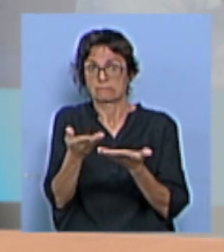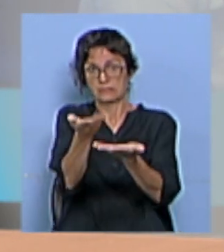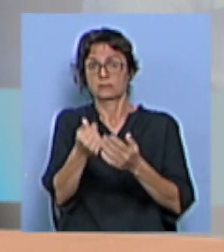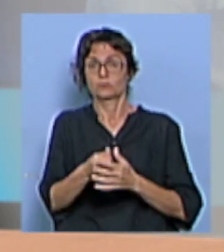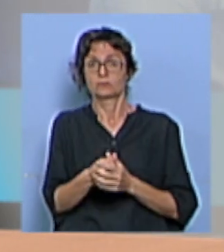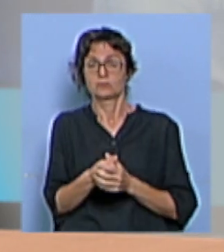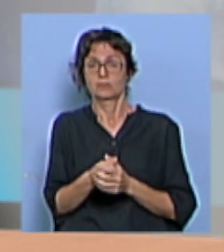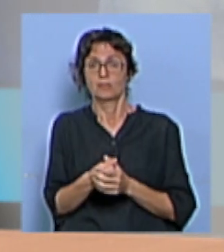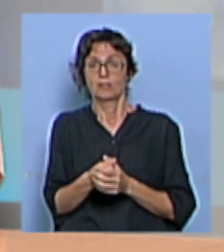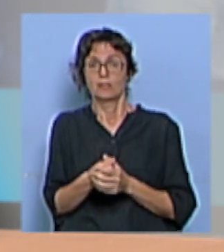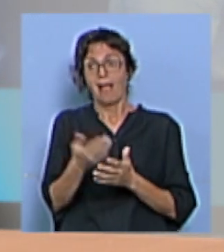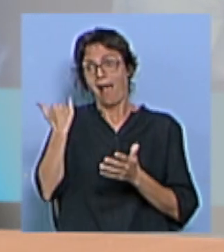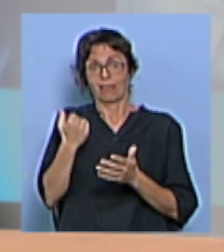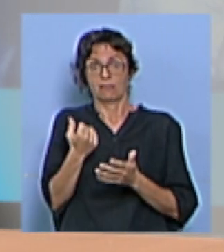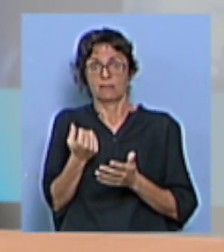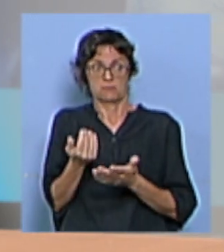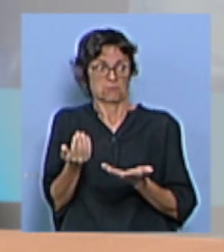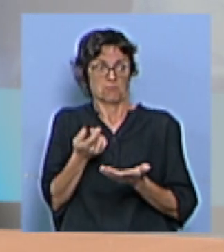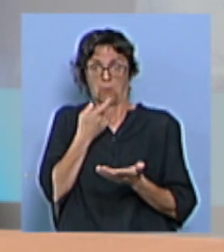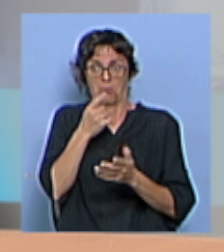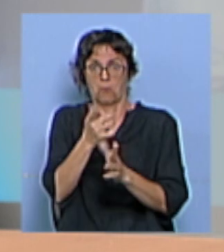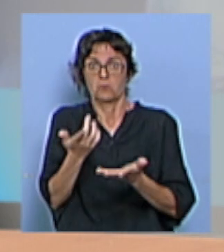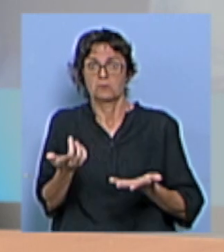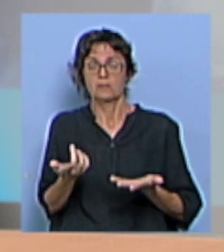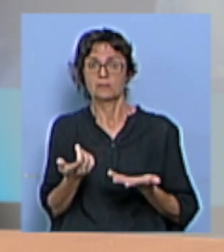acontecia. Mas, por outro lado,